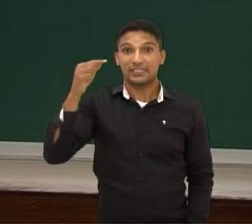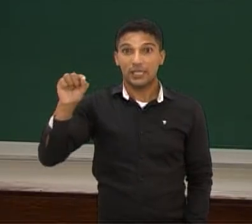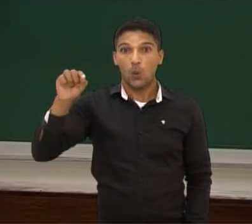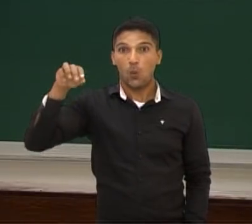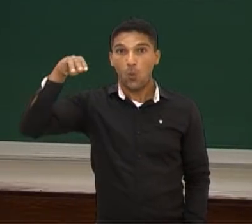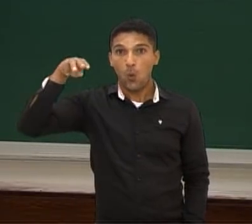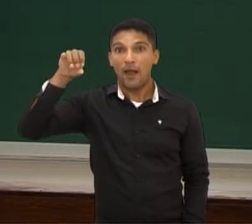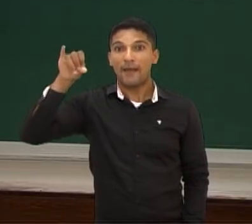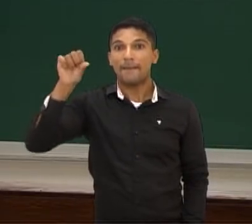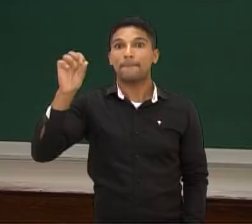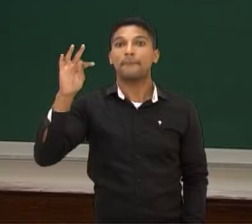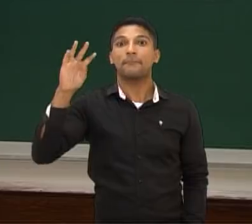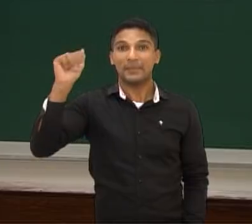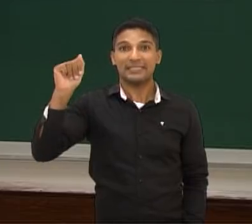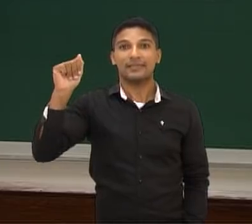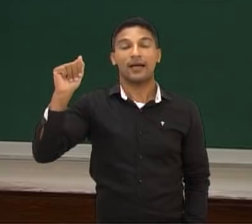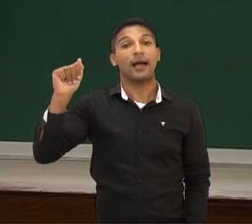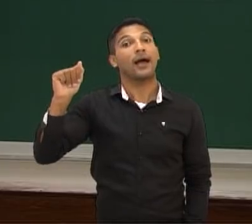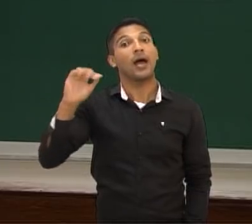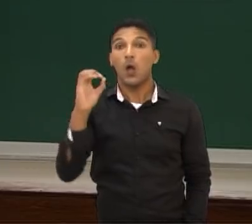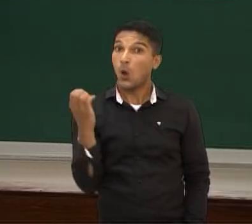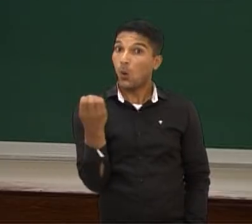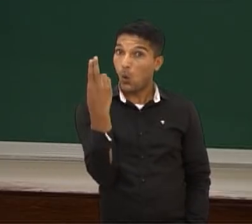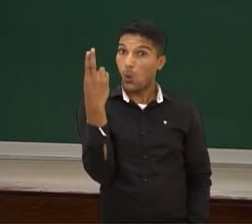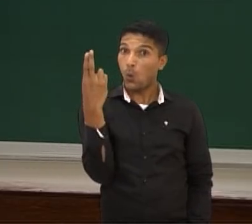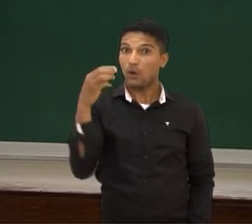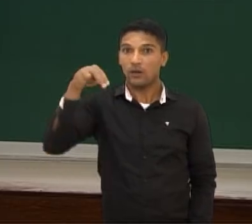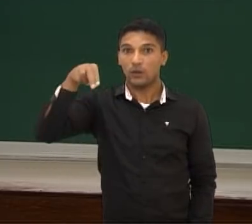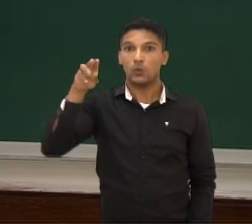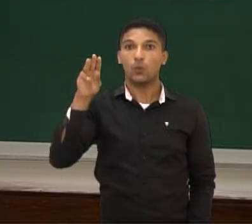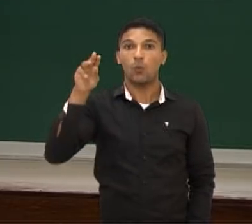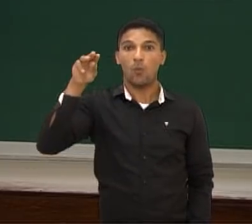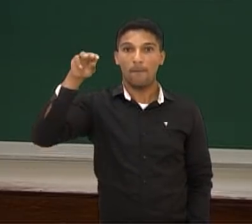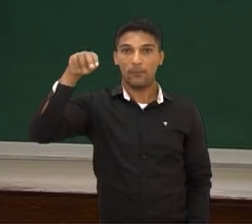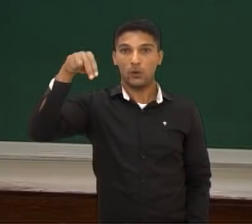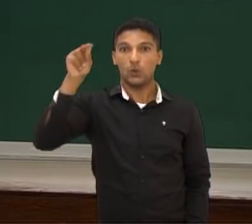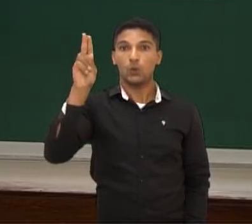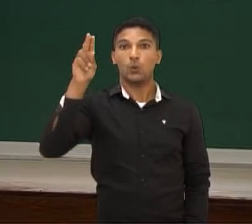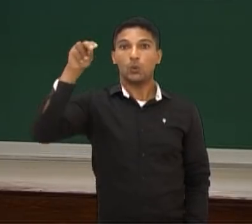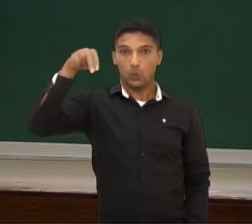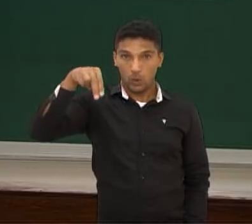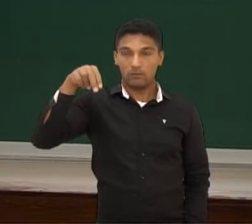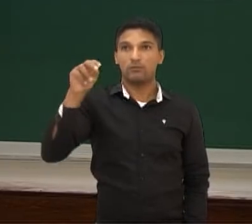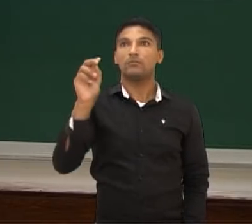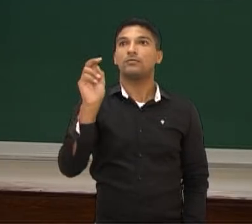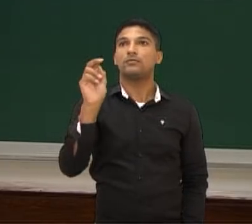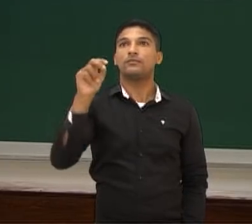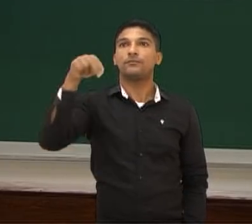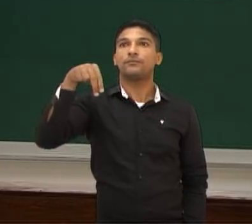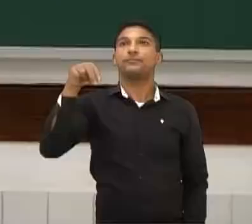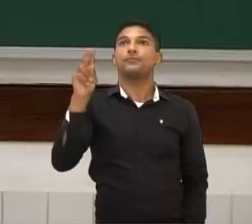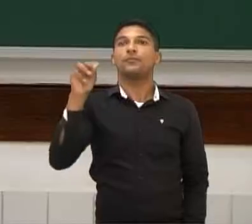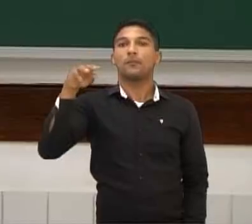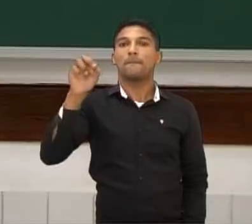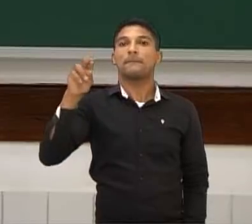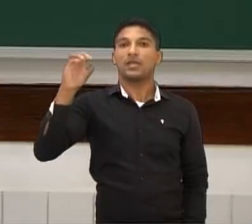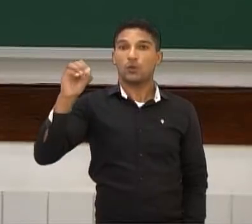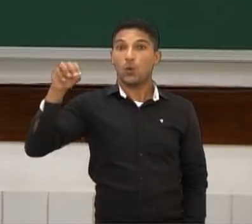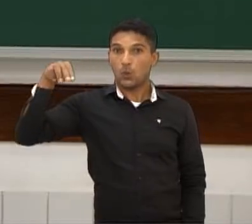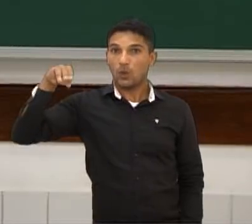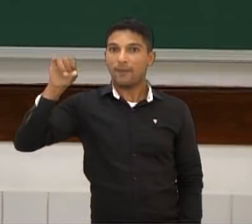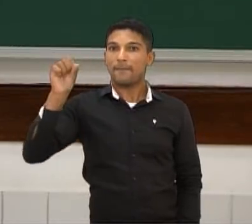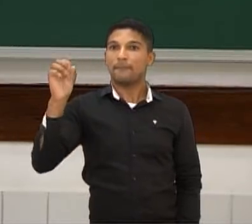misto. E como que a gente lê? 1 inteiro e 1 meio, ok? Agora vamos para o nosso primeiro exercício de